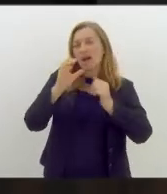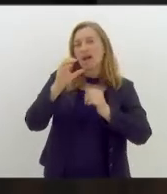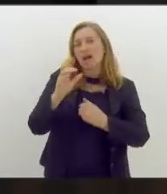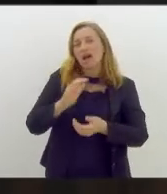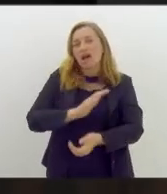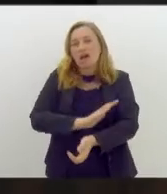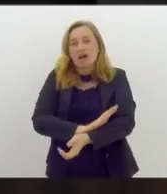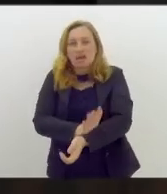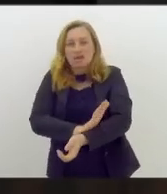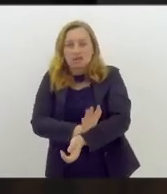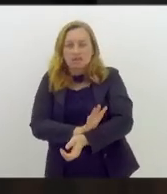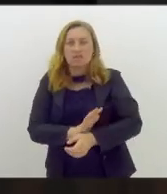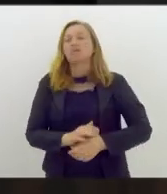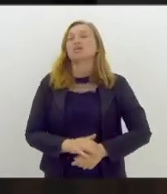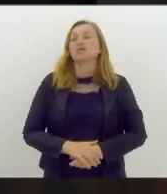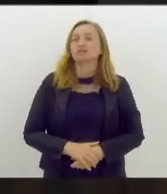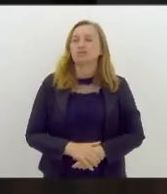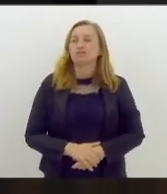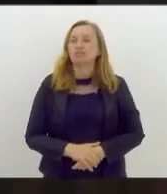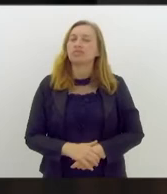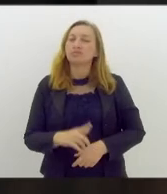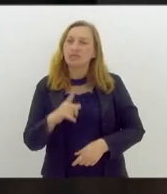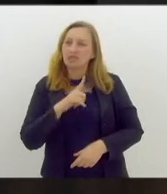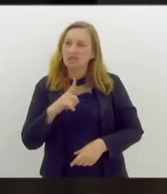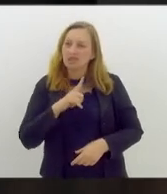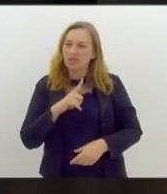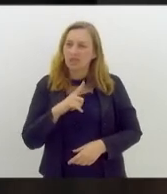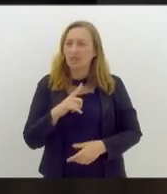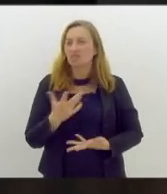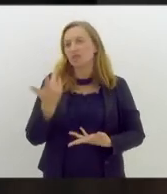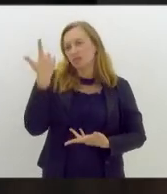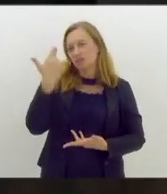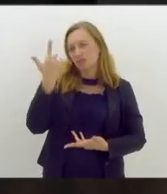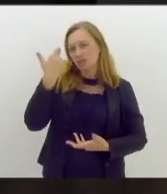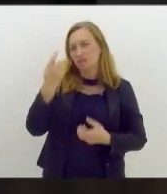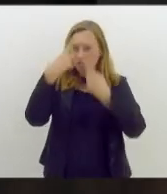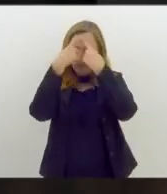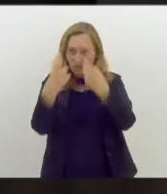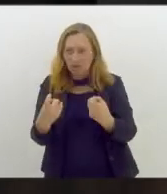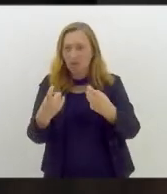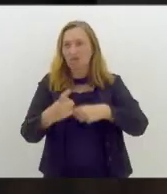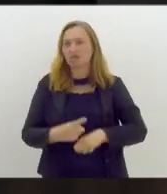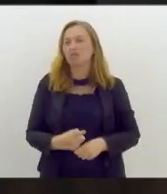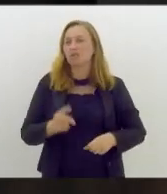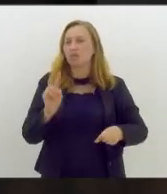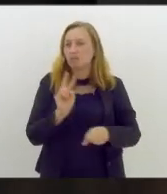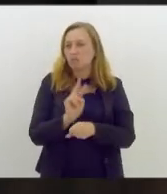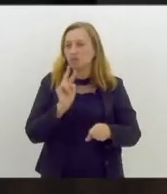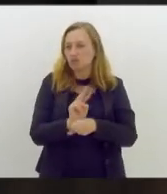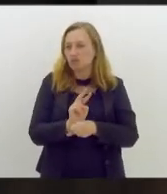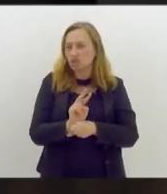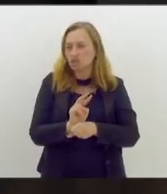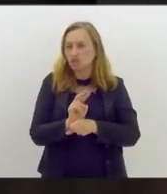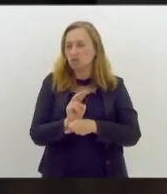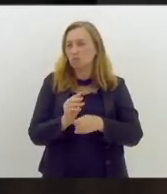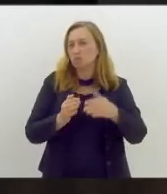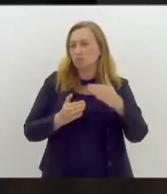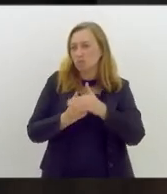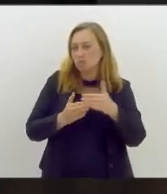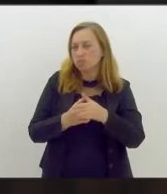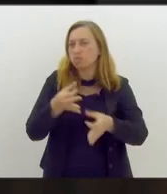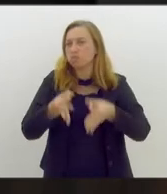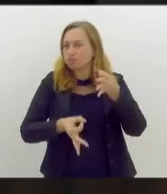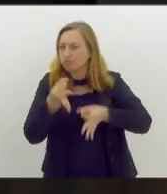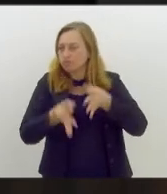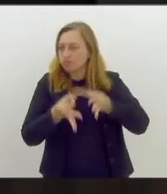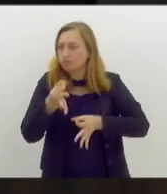racista e patriarcal, e que existe uma naturalização da violência, protegida por barreiras jurídicas, culturais